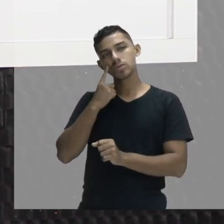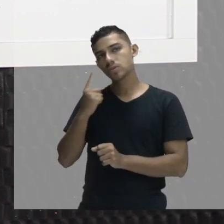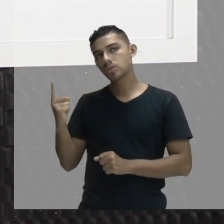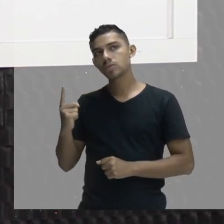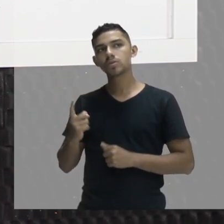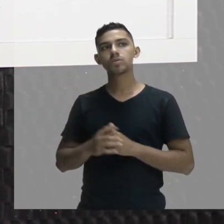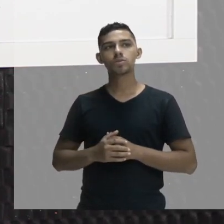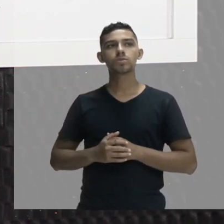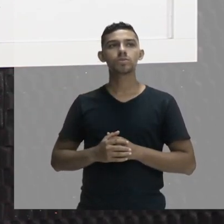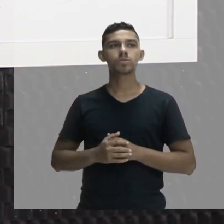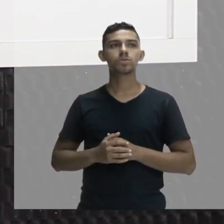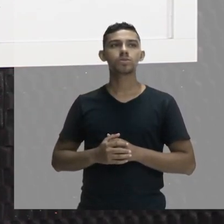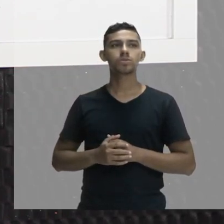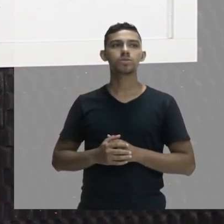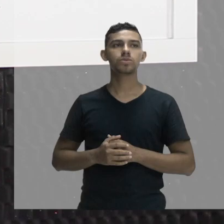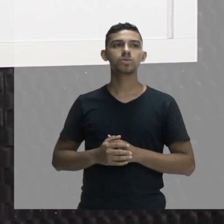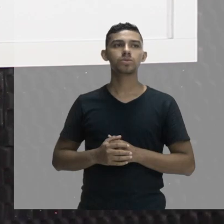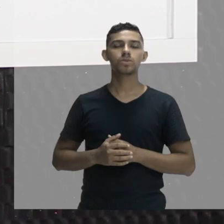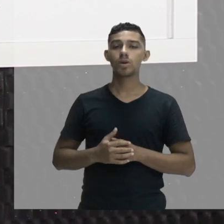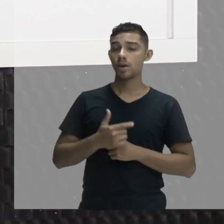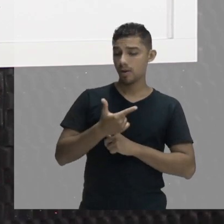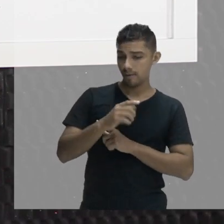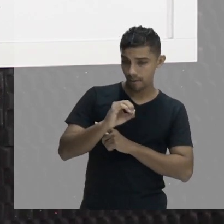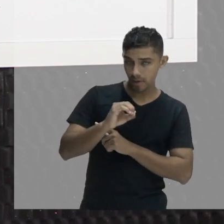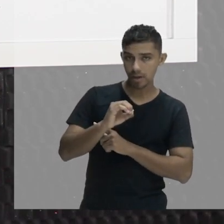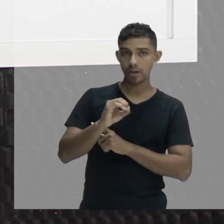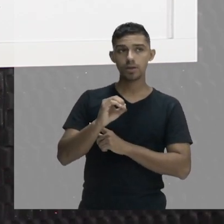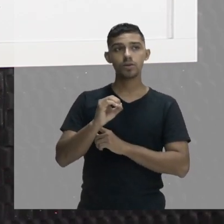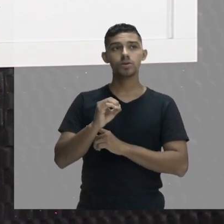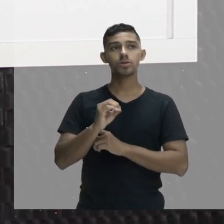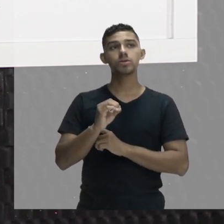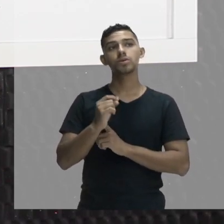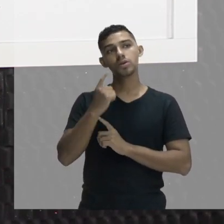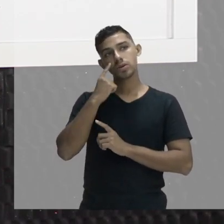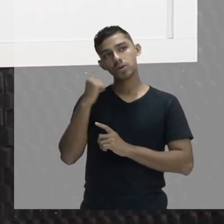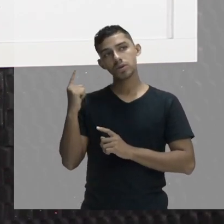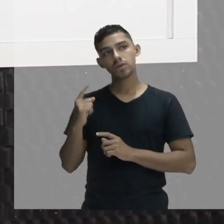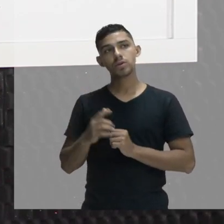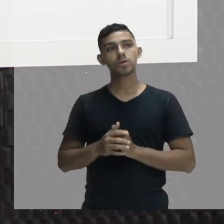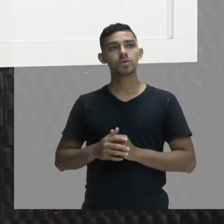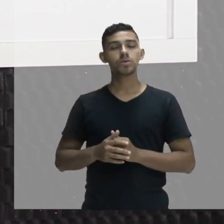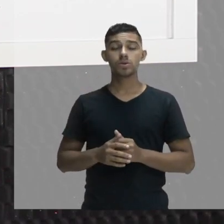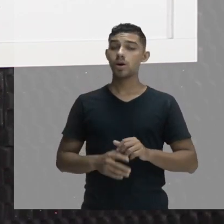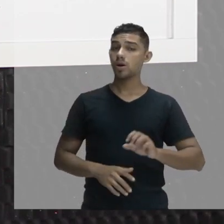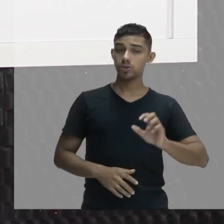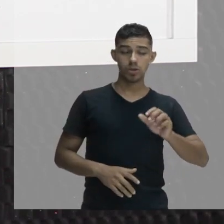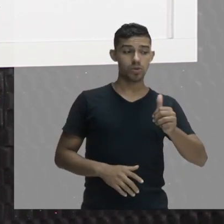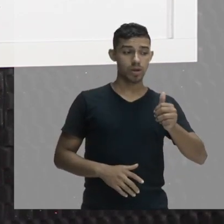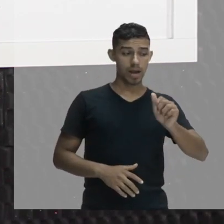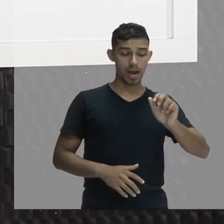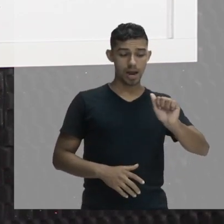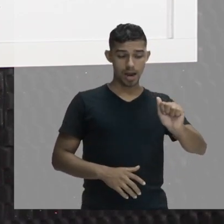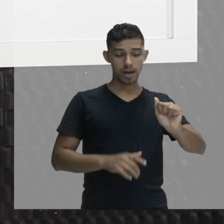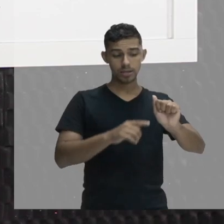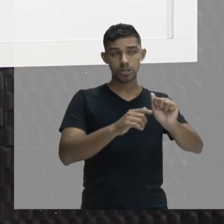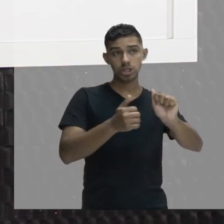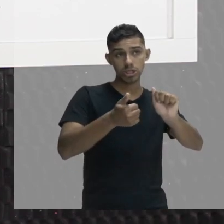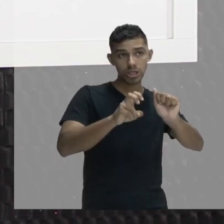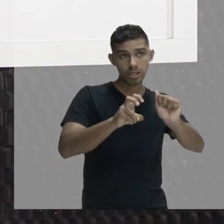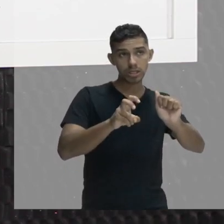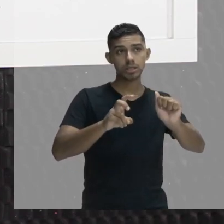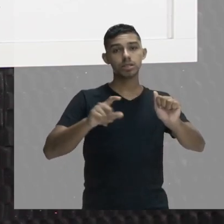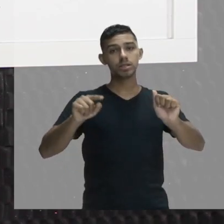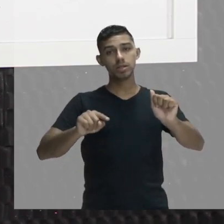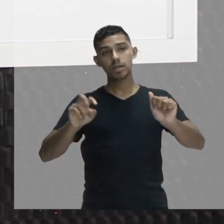arranjozinhos aqui, com o arranjo de fins tomado 3 a 3, com o arranjo de 15 tomado 5 a 5, com o arranjo